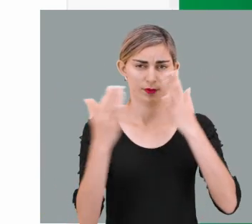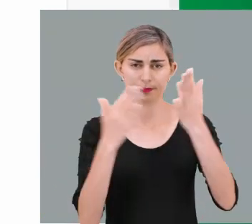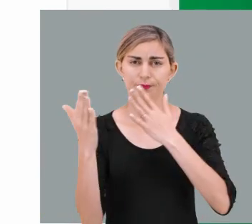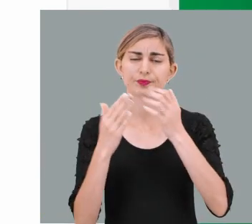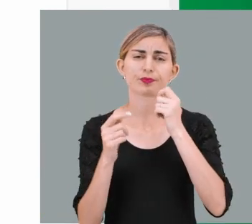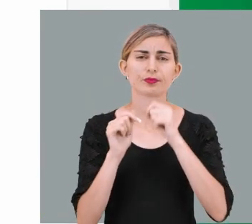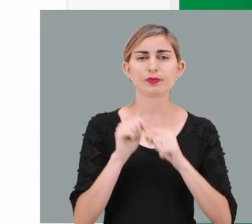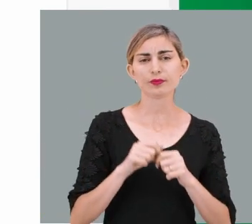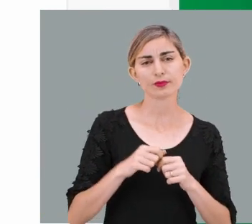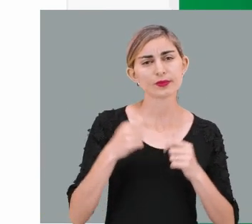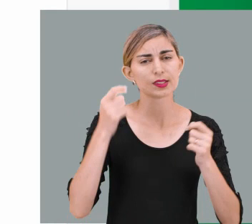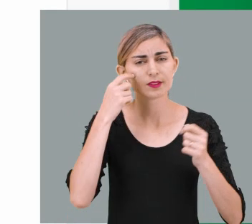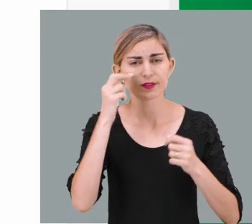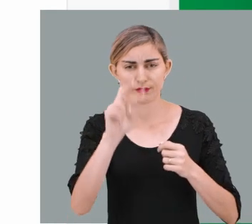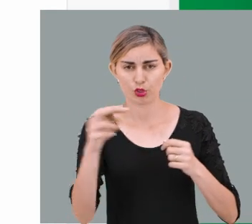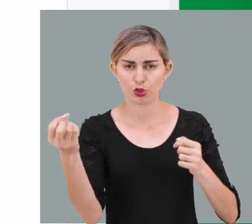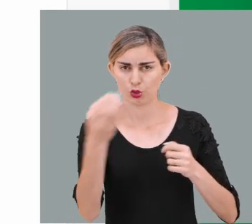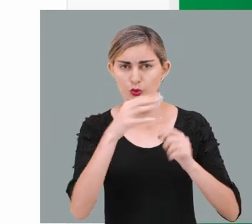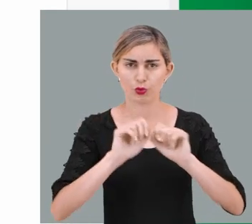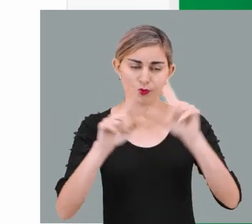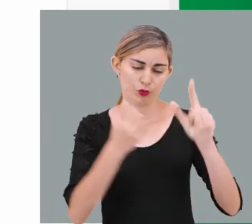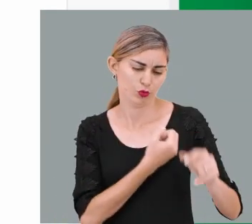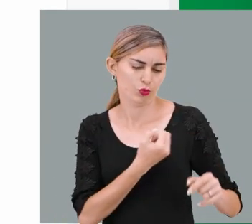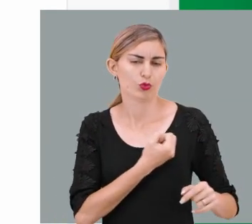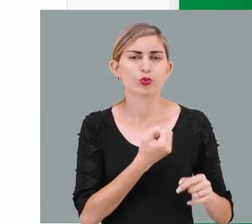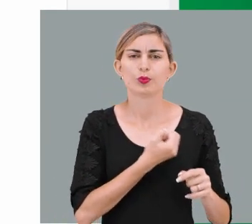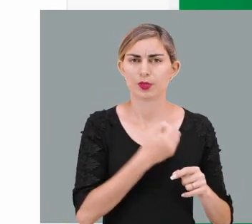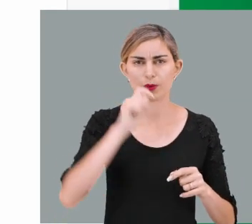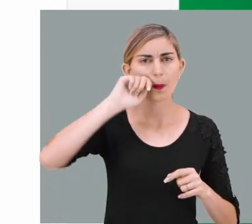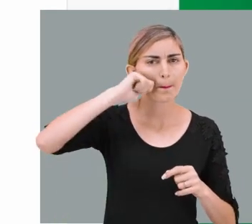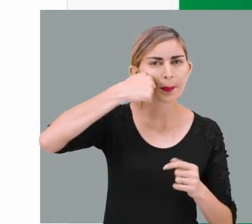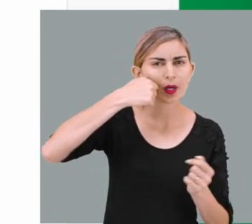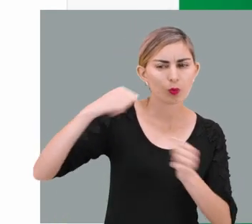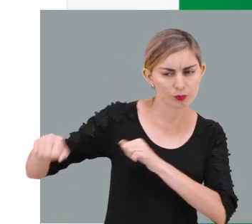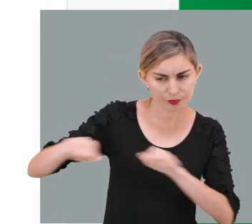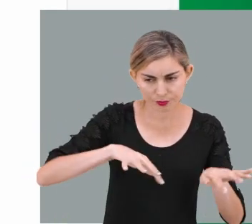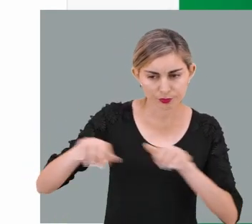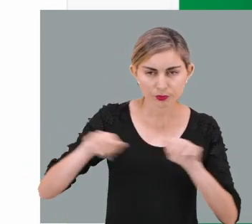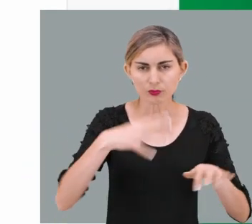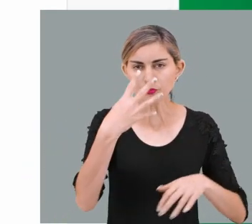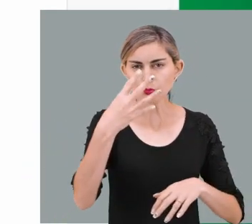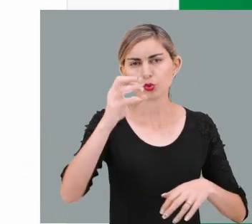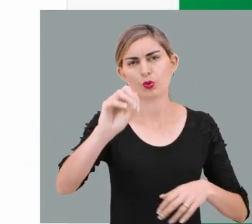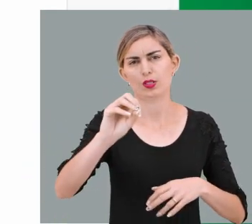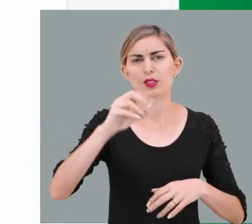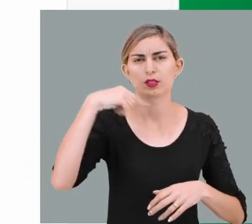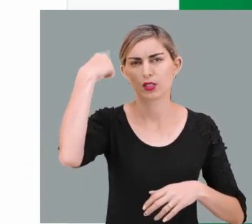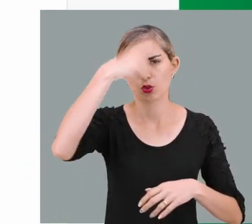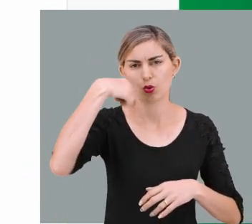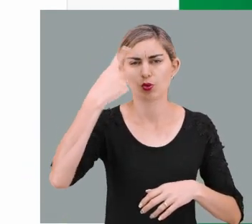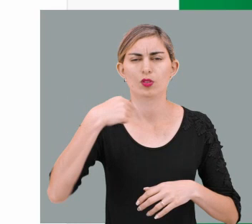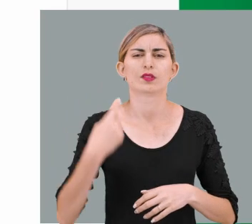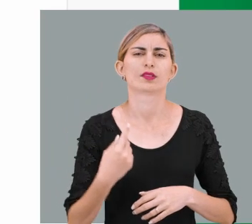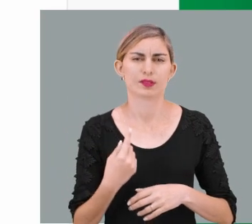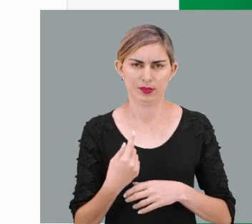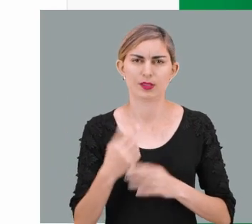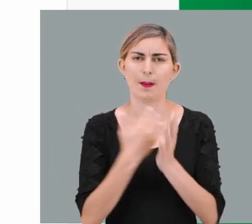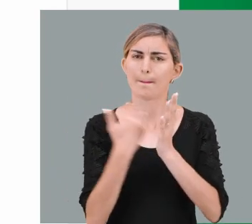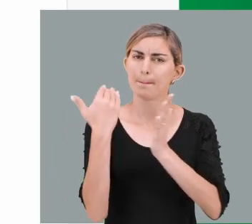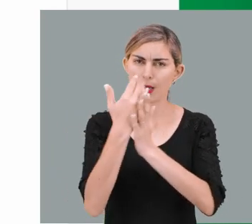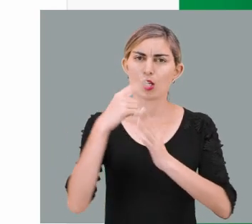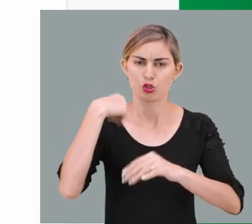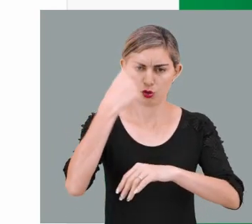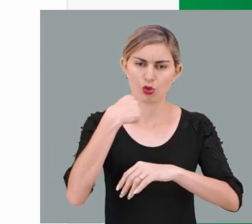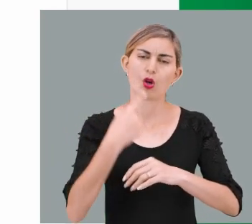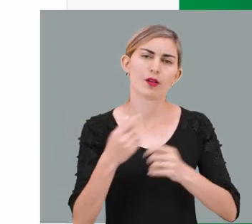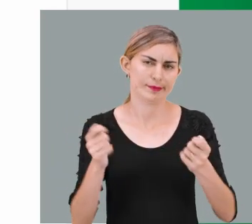de demanda. Com esse novo cenário, o número de unidades produzidas por semana em 40 horas disponíveis, é lógico que se houver